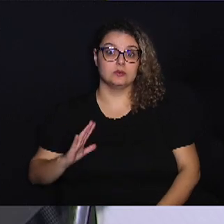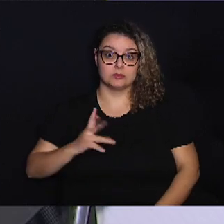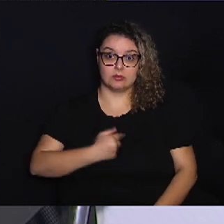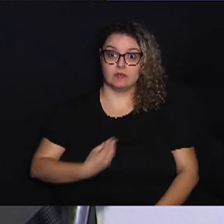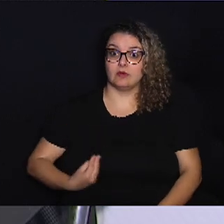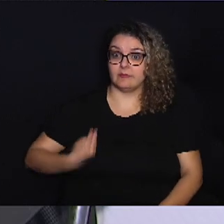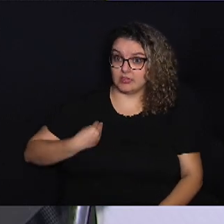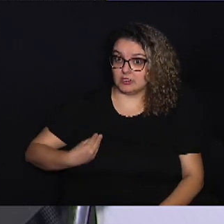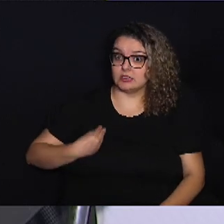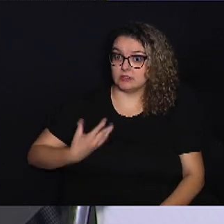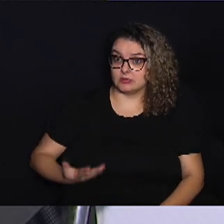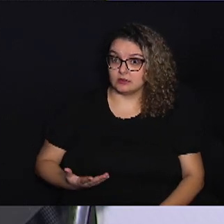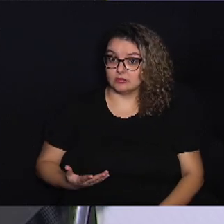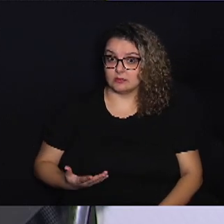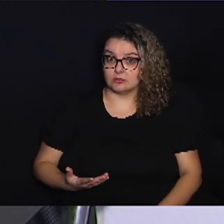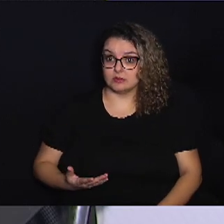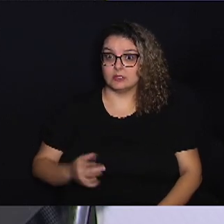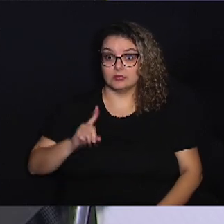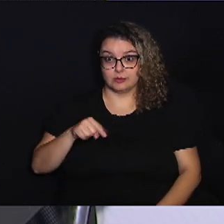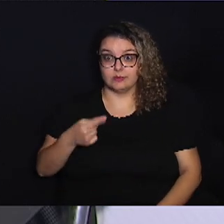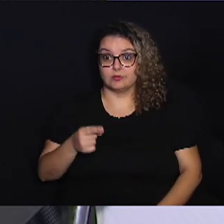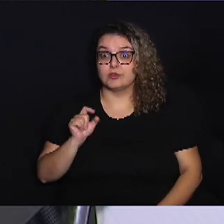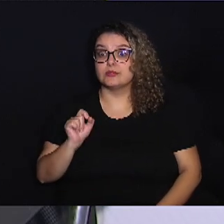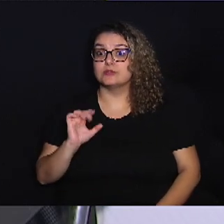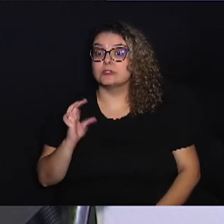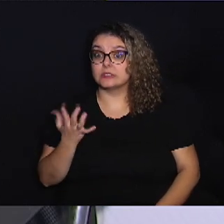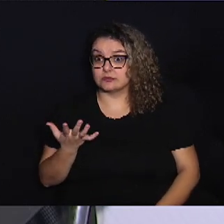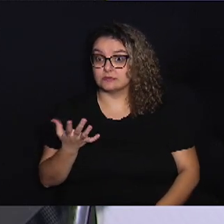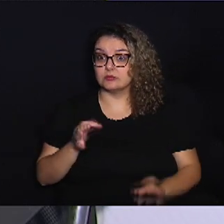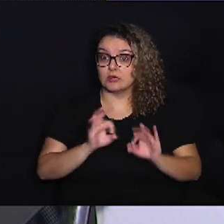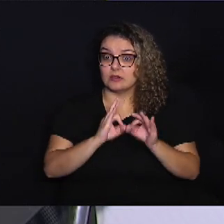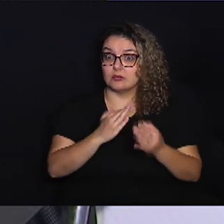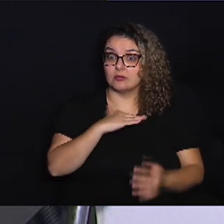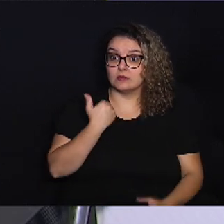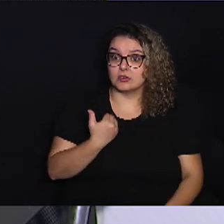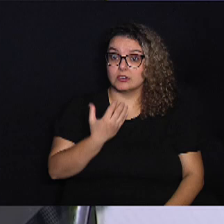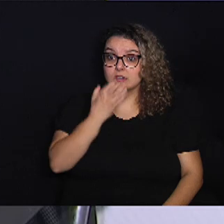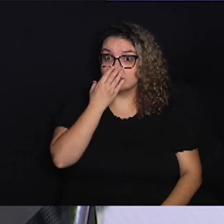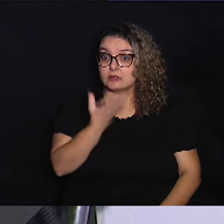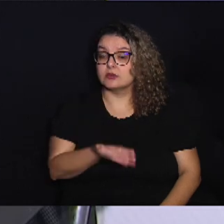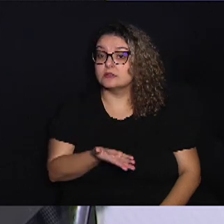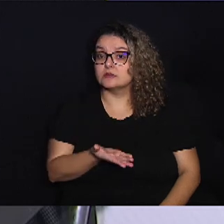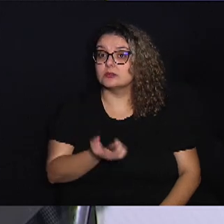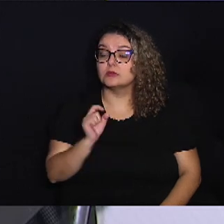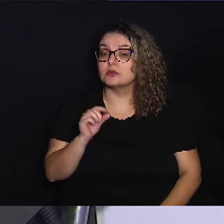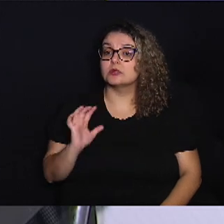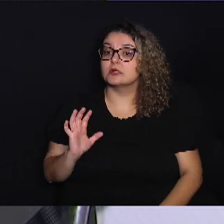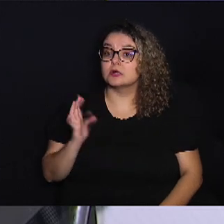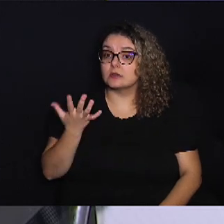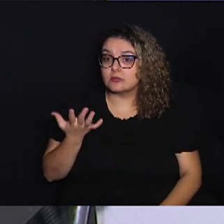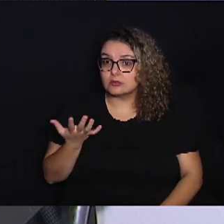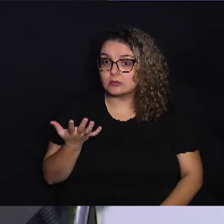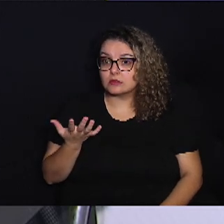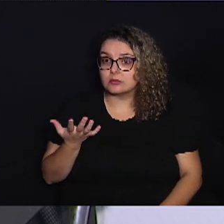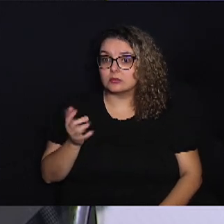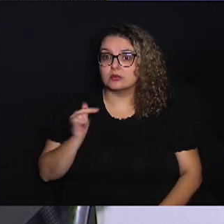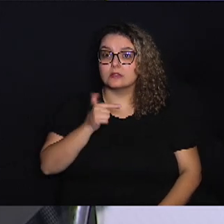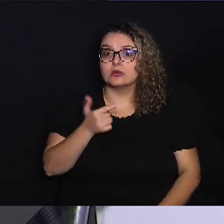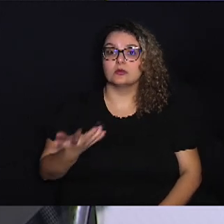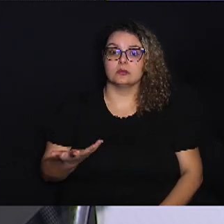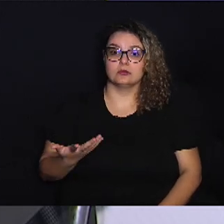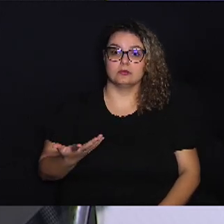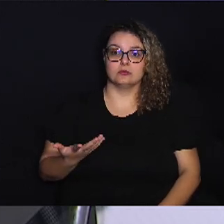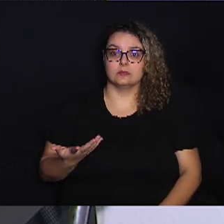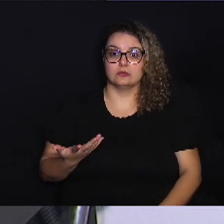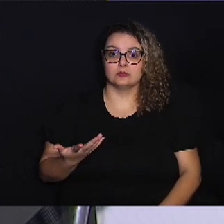tudo. Né? E o pós, o que aconteceu? A família morreu e o cachorro está aqui. Então, não existe esse